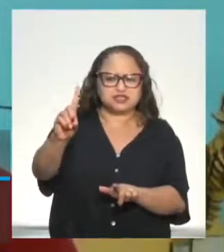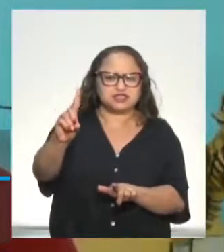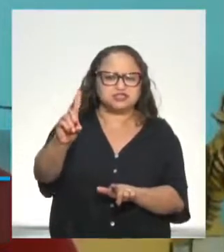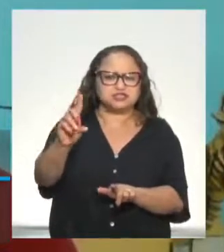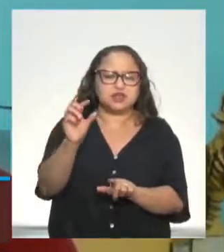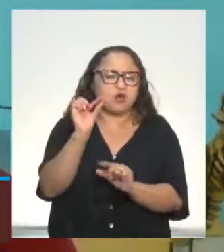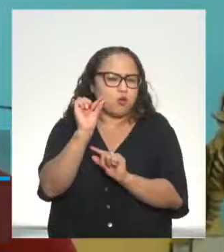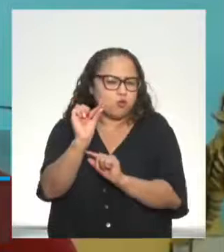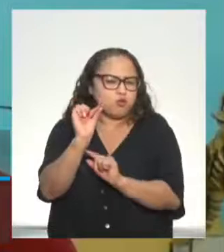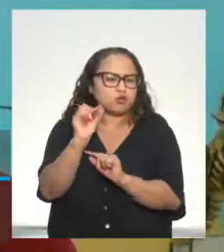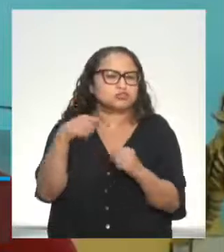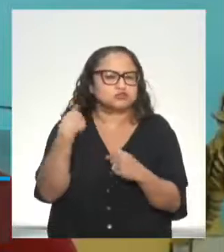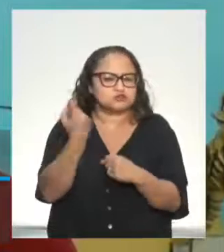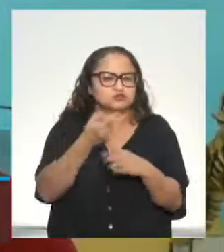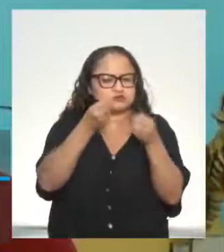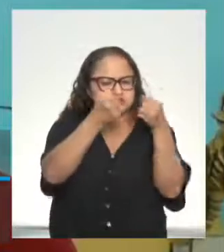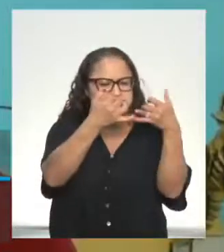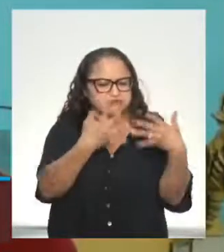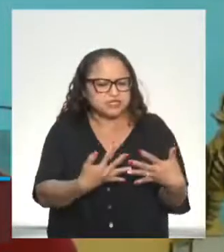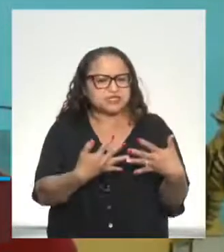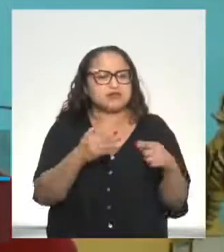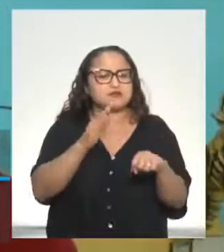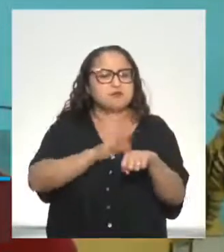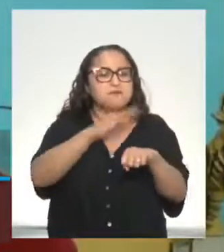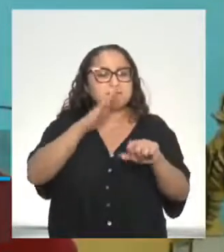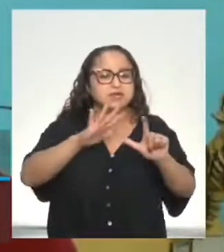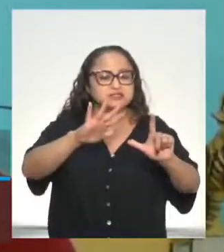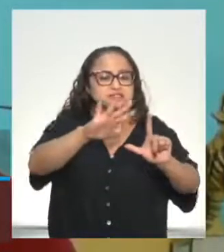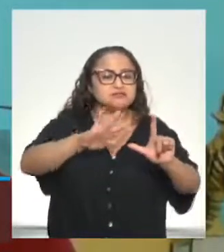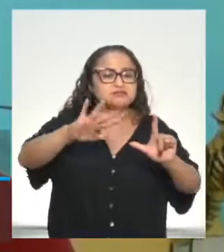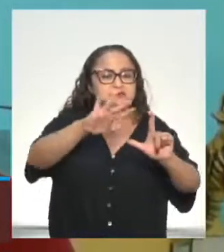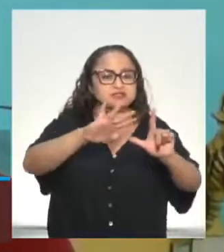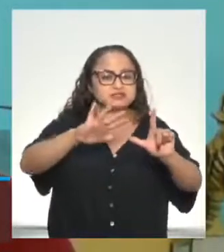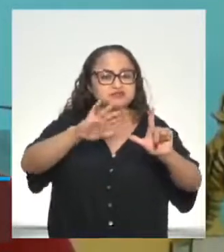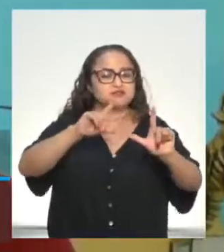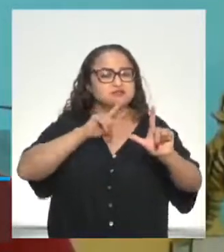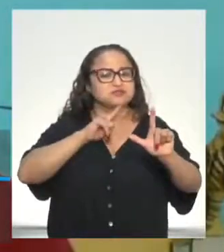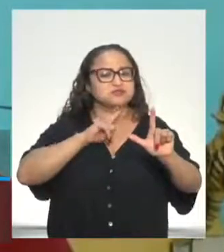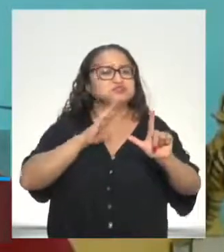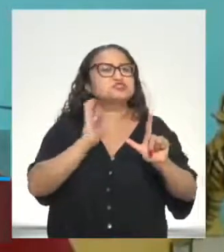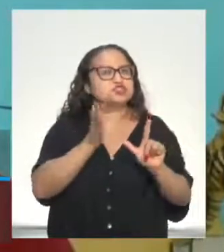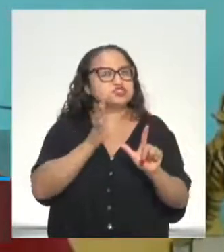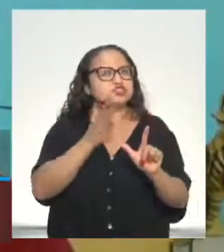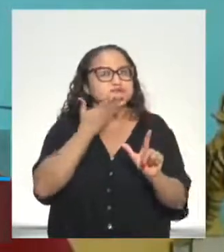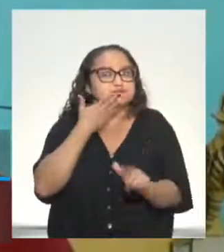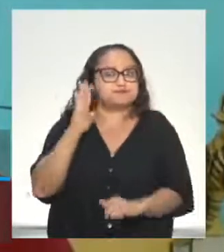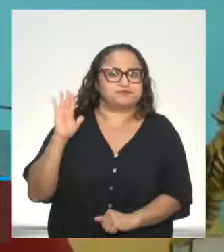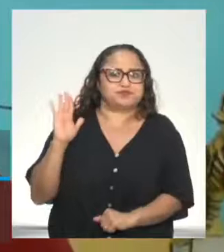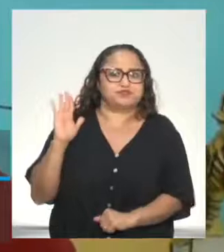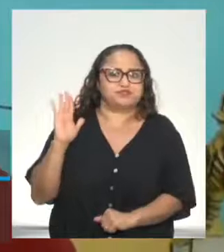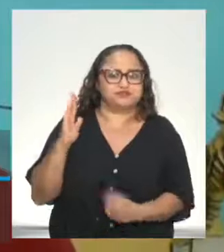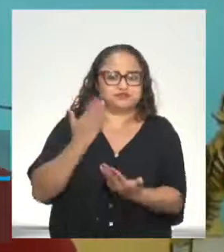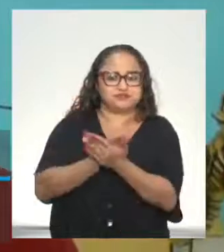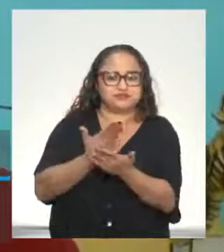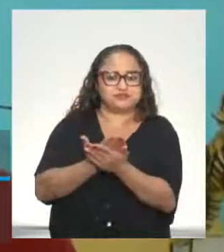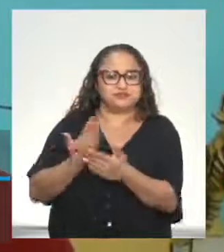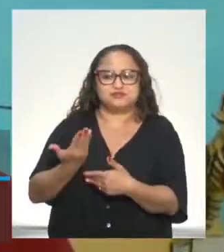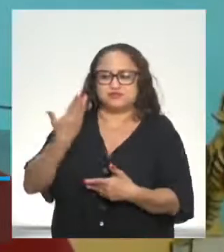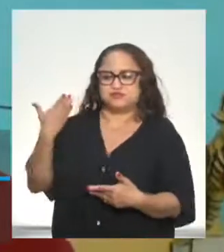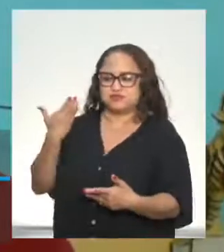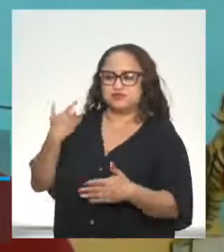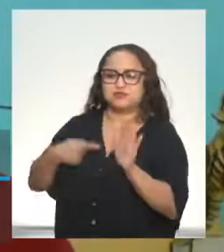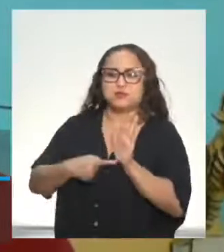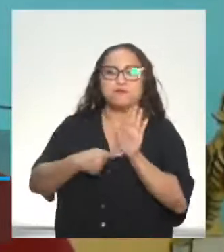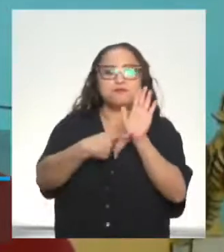disso que a gente vai falar hoje. Hoje a gente vai falar um pouquinho mais sobre essa plataforma. A gente tem prometido para vocês, nas aulas passadas, mostrar